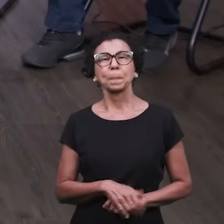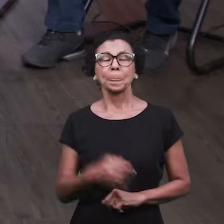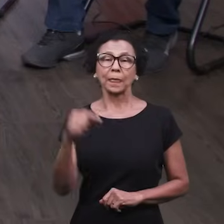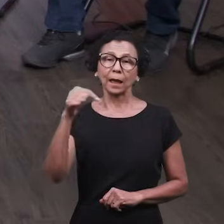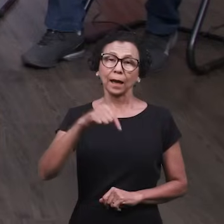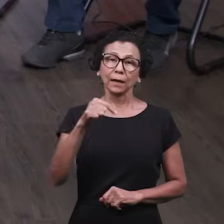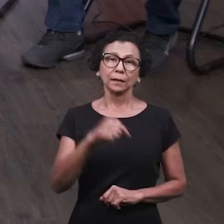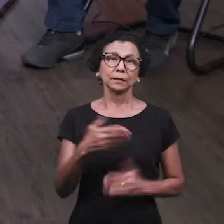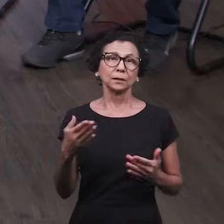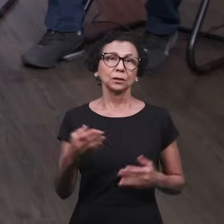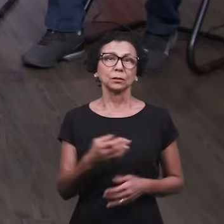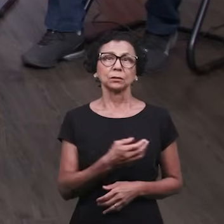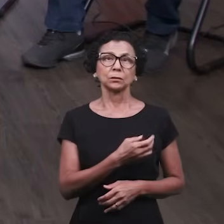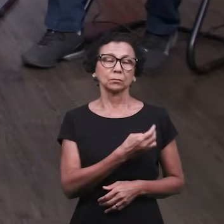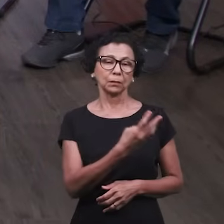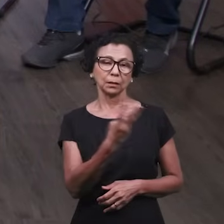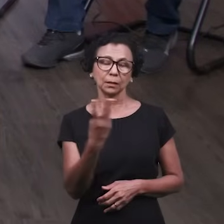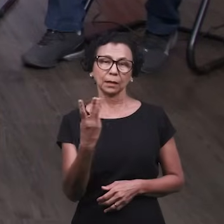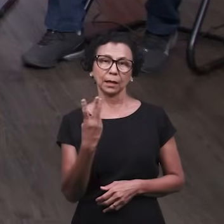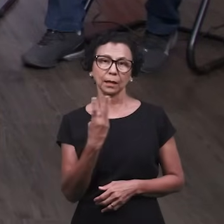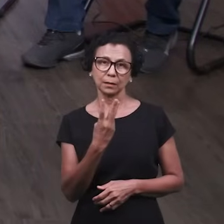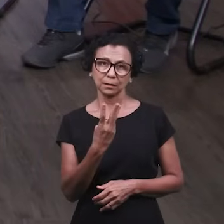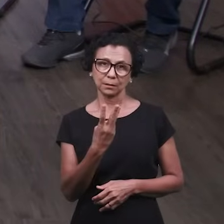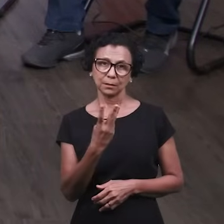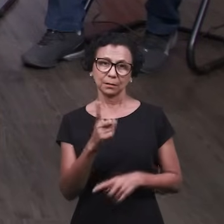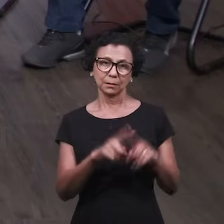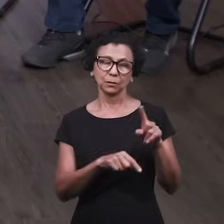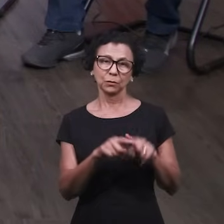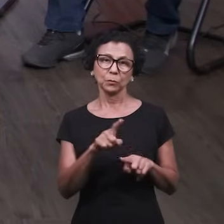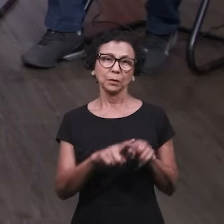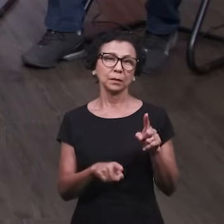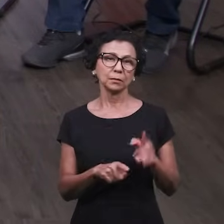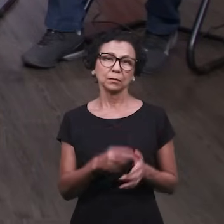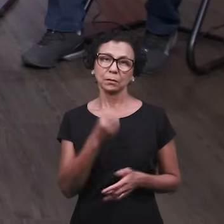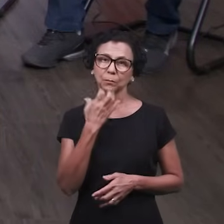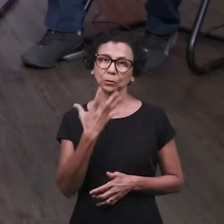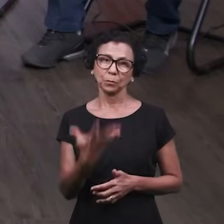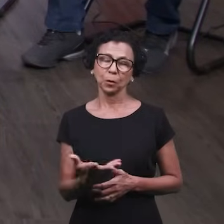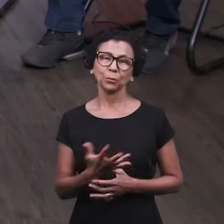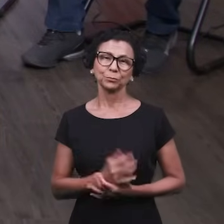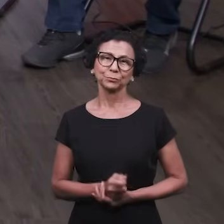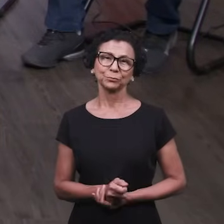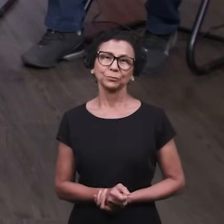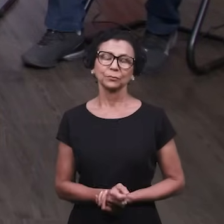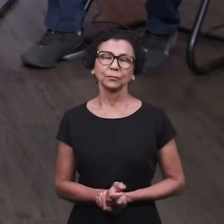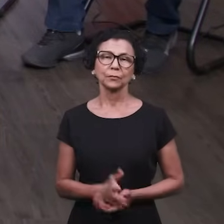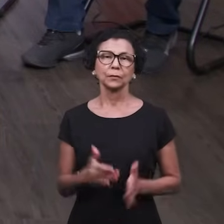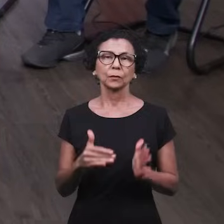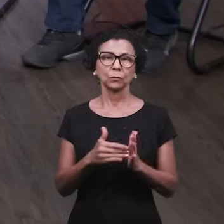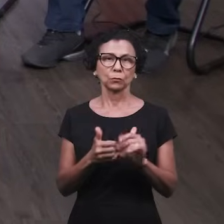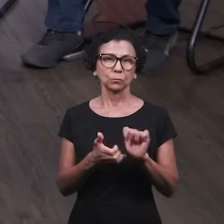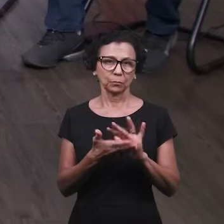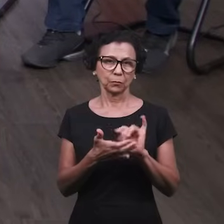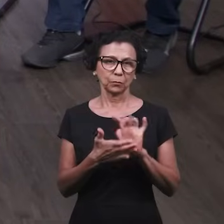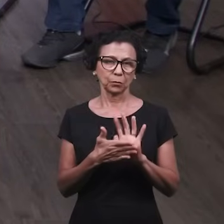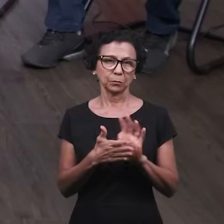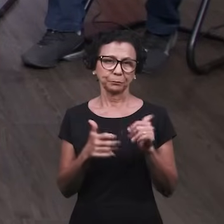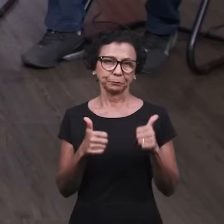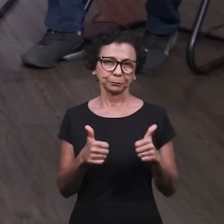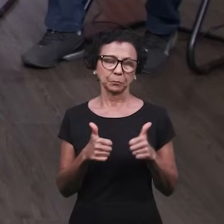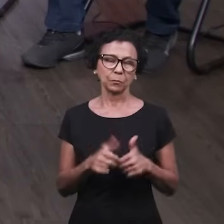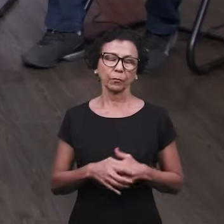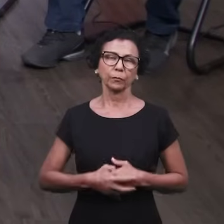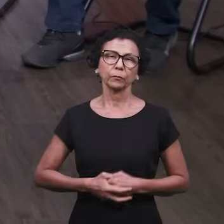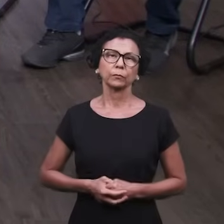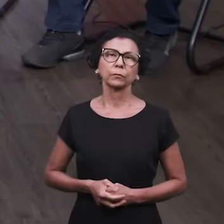exemplo aqui, poucos instrumentos funcionando no conjunto, funcionando bem. Maravilha, vamos participar do último louvor? Então